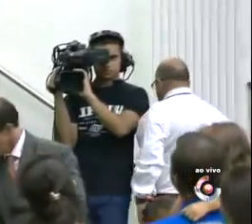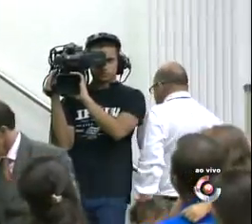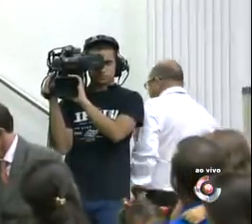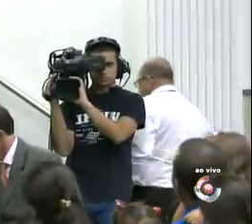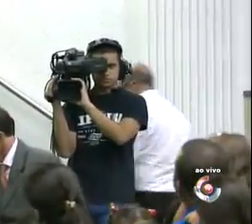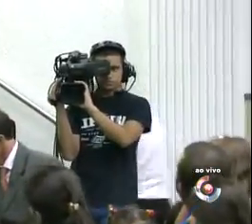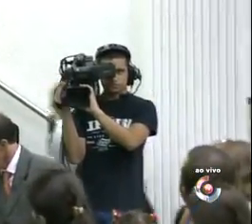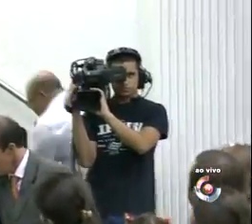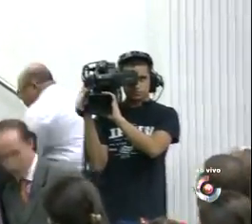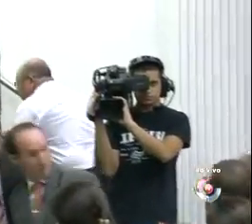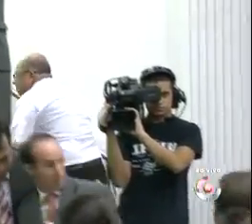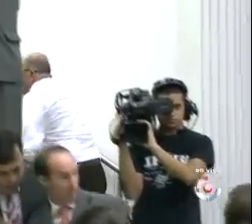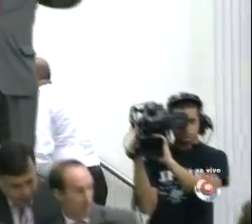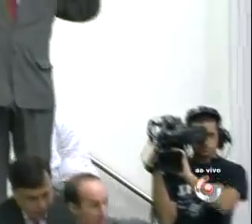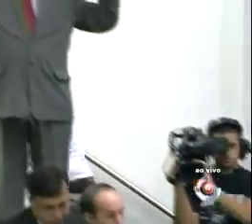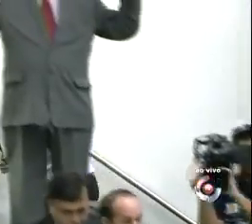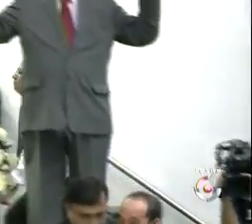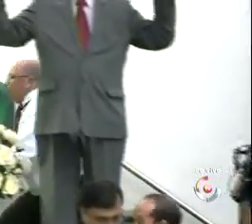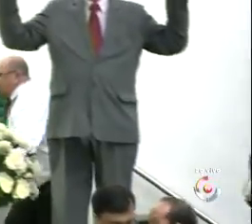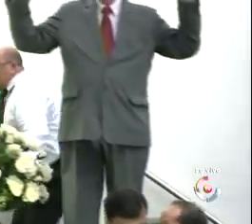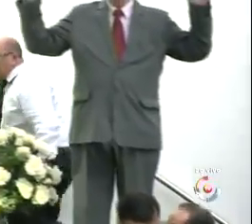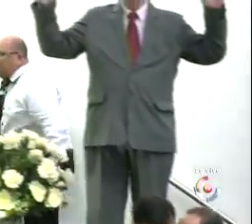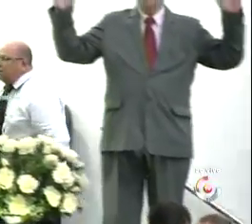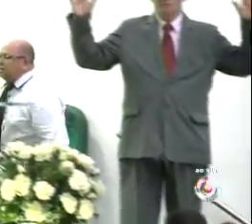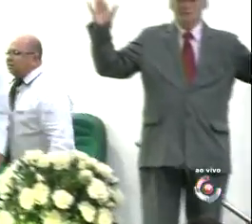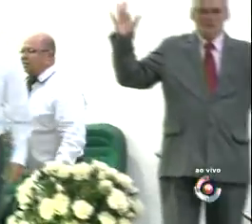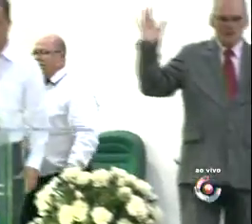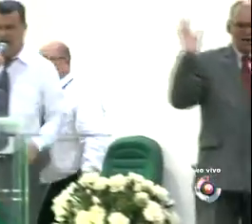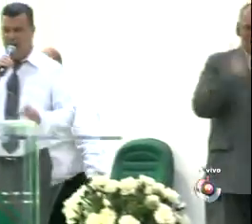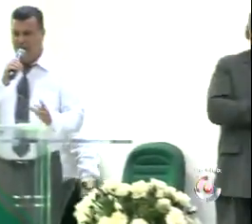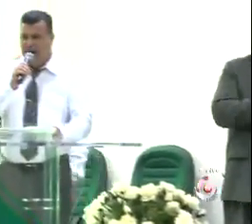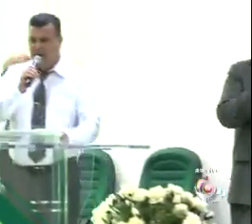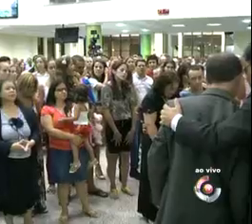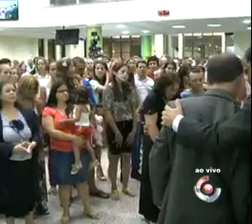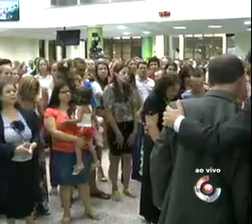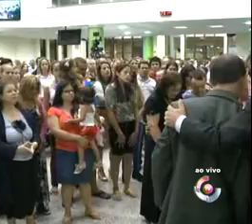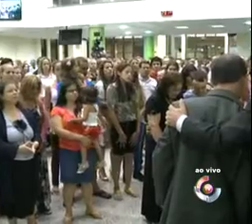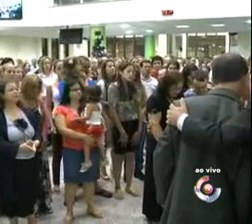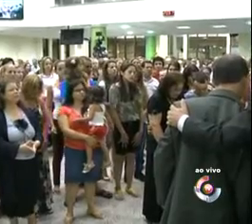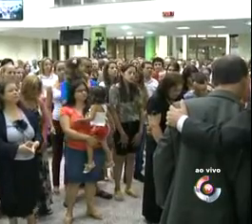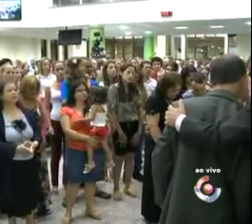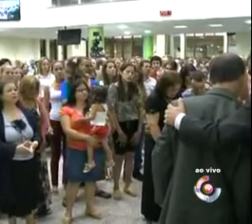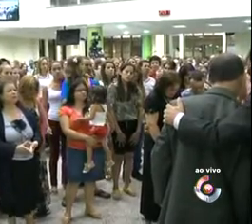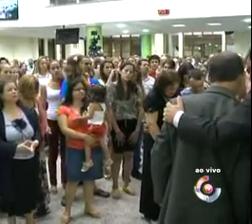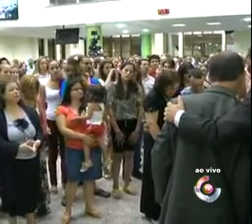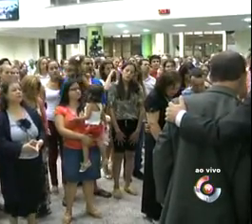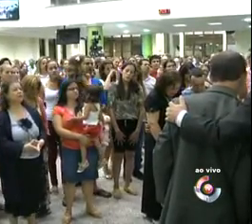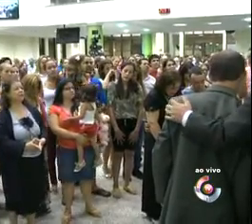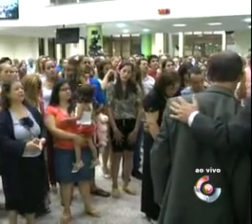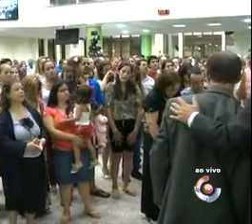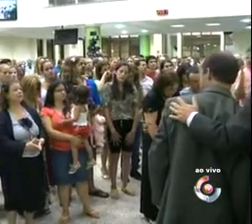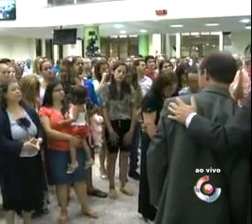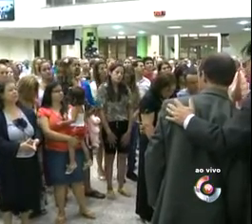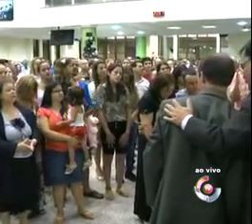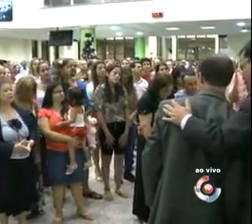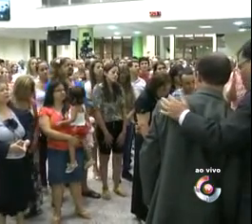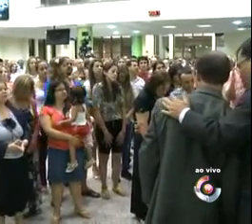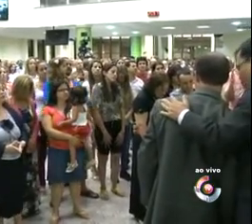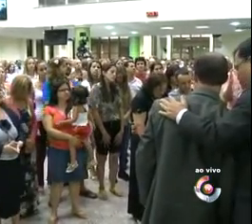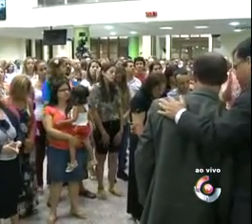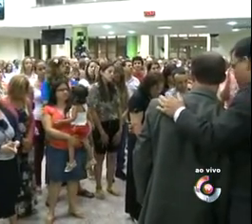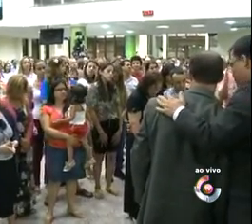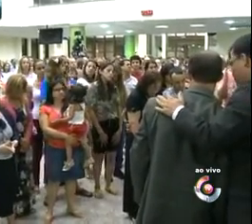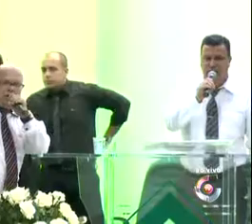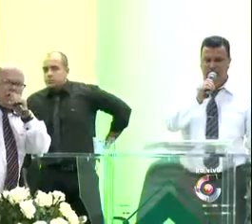vê. Nessa caminhada ele vai na frente. Seu pranto, seu gemido, ele compreende. Cadê você que ainda